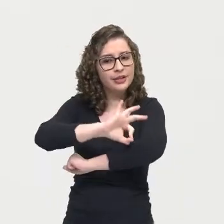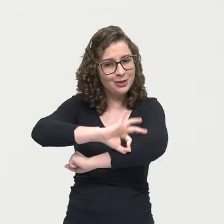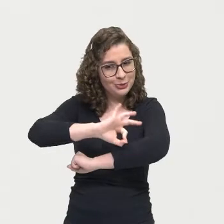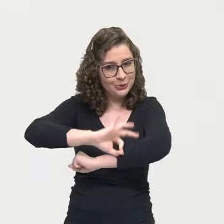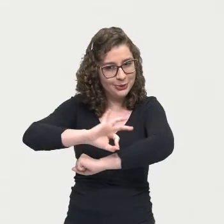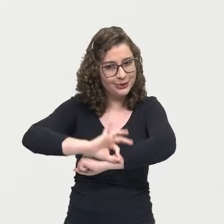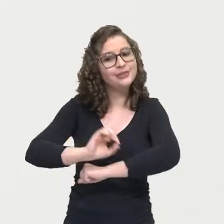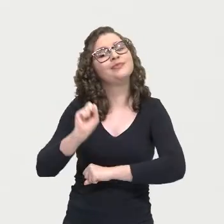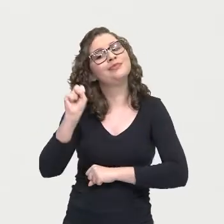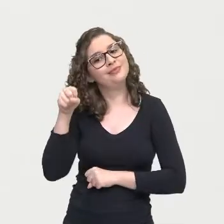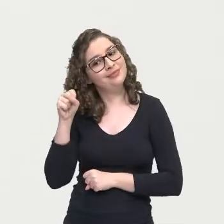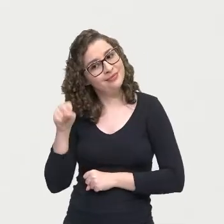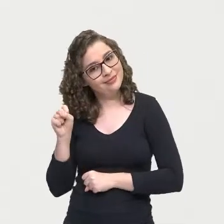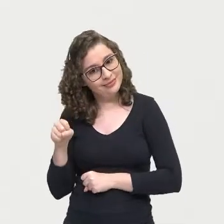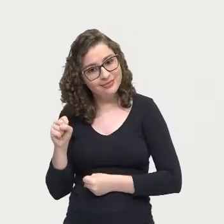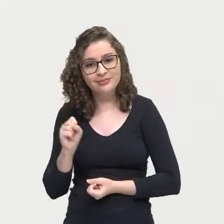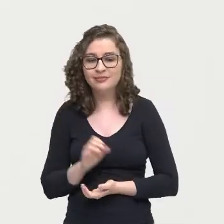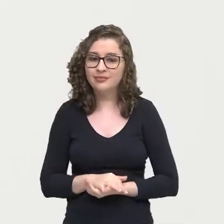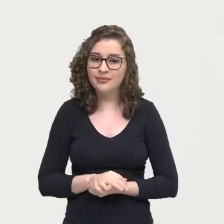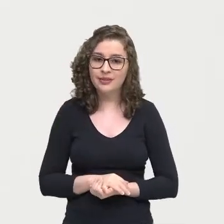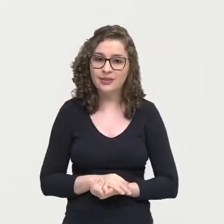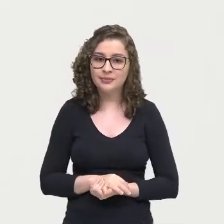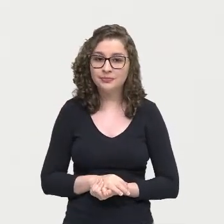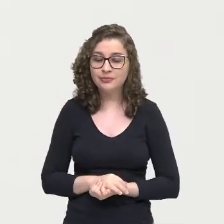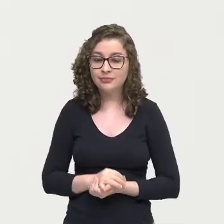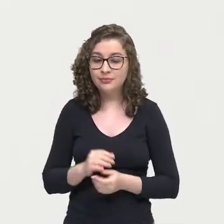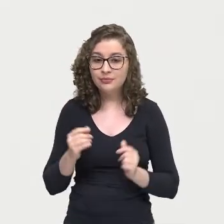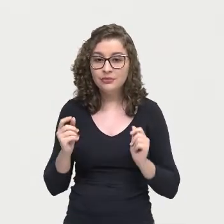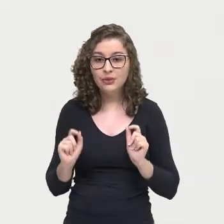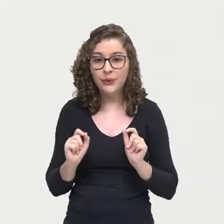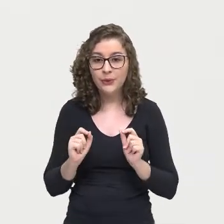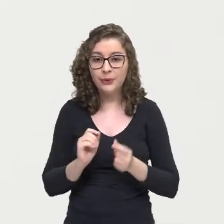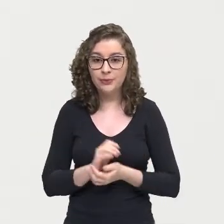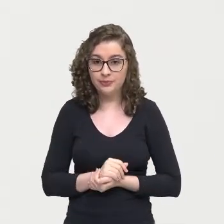né? Elas são proteínas que possibilitam a